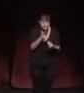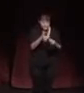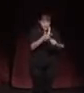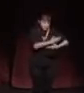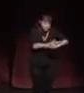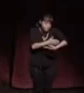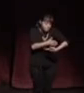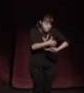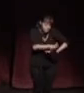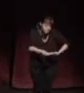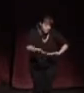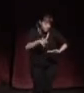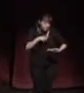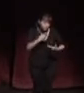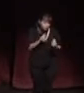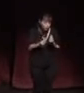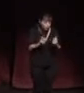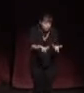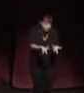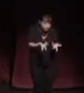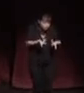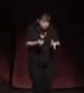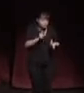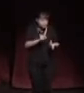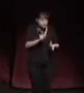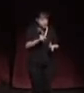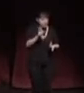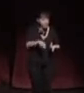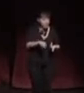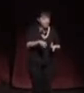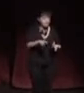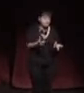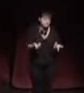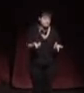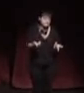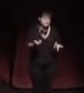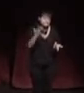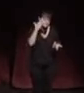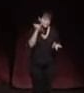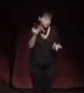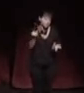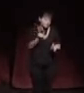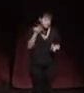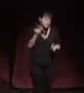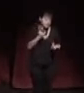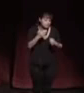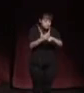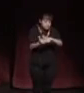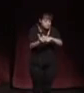bebê, para cada criança que vem ao mundo, a gente sabe que isso é fundamental.